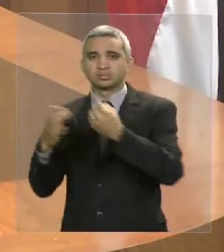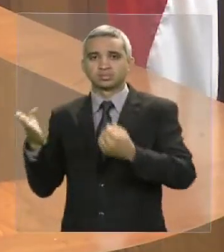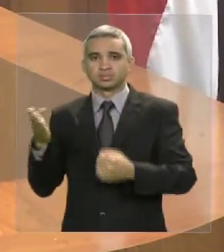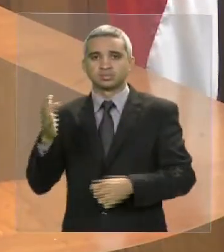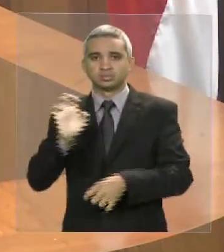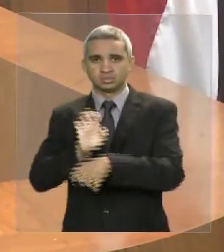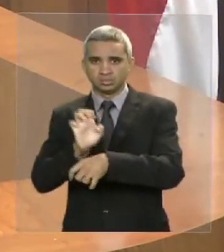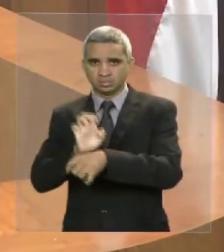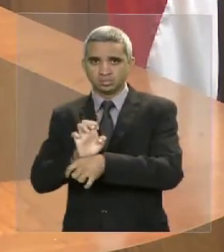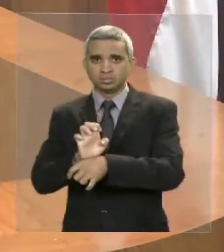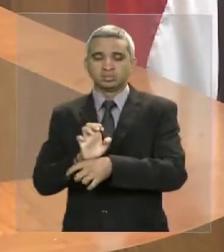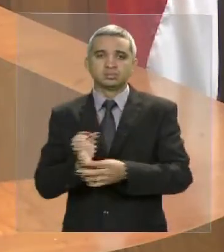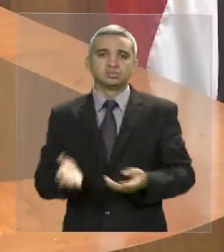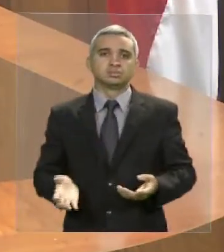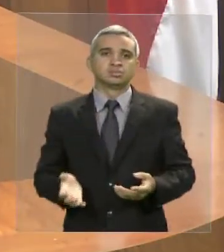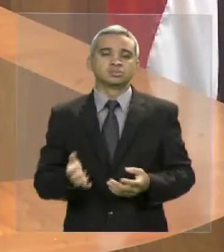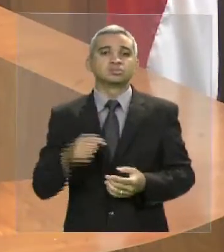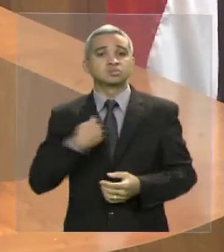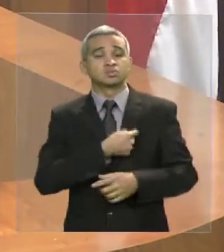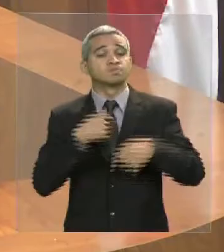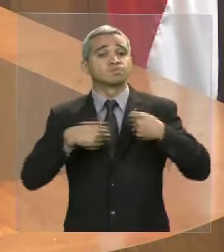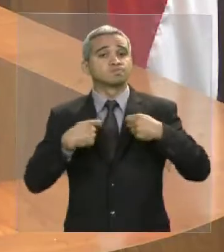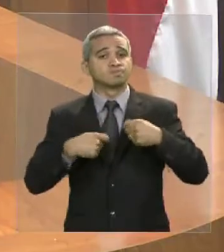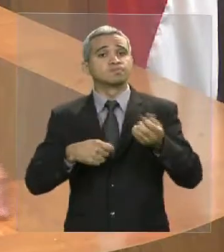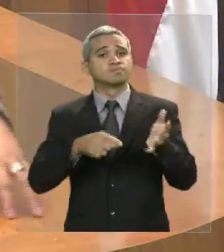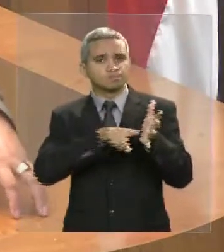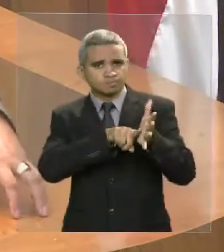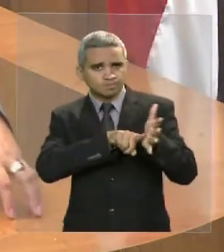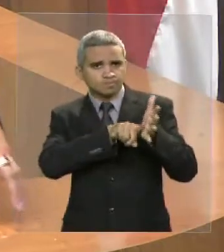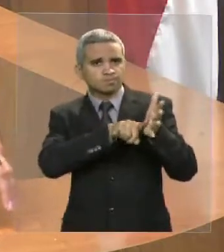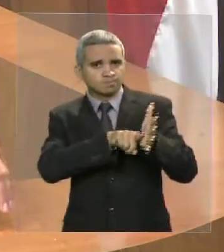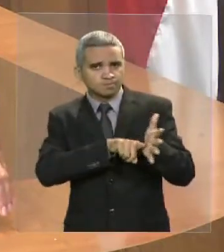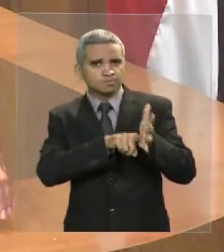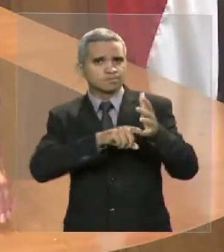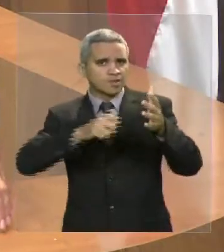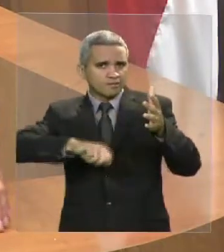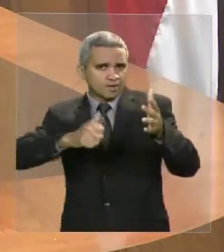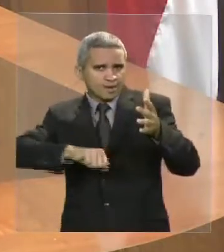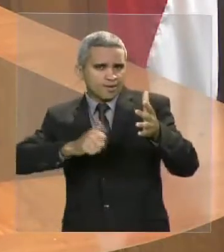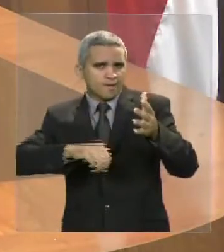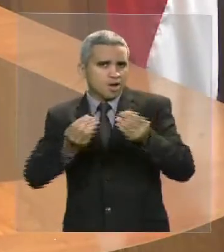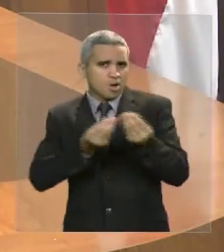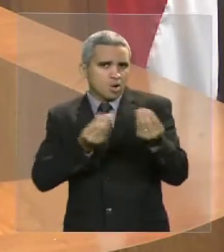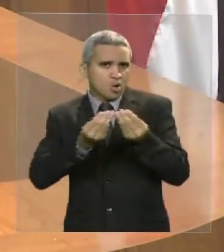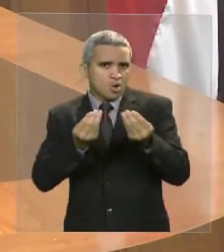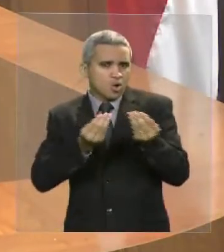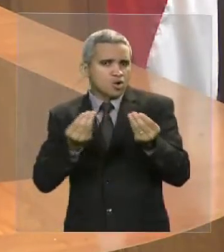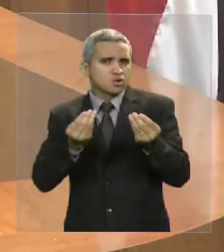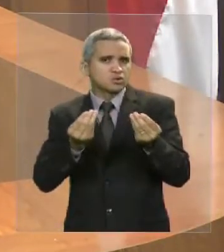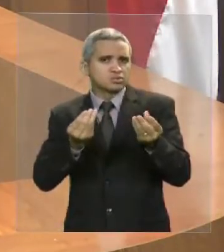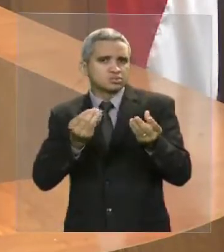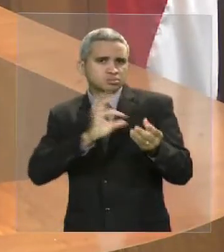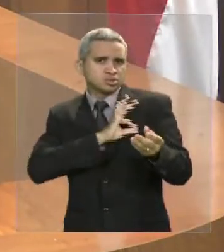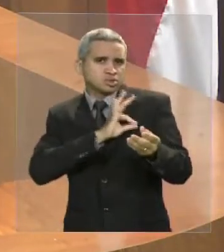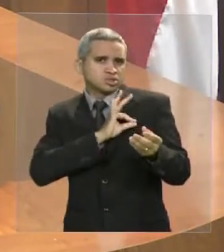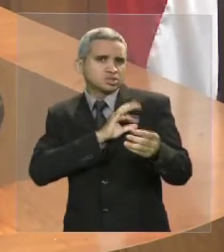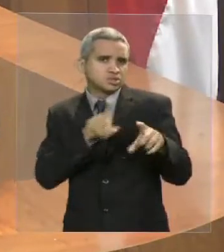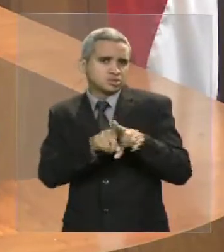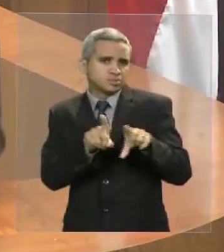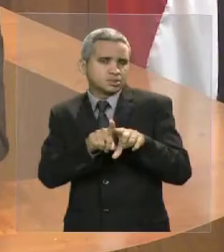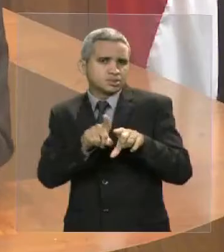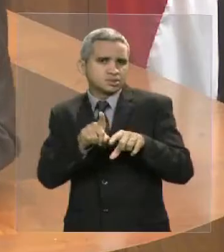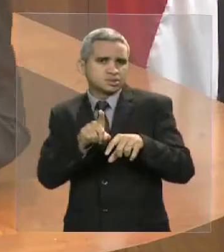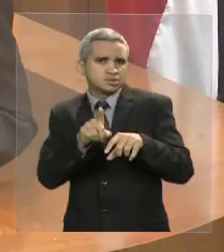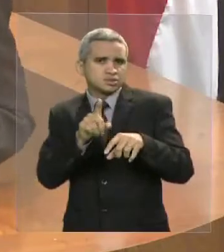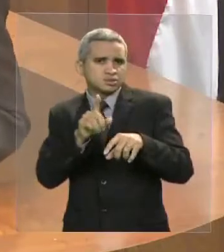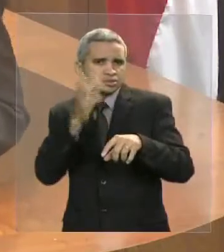possam rever a forma de atuação das polícias e encontrar estratégias que coibam e inibam